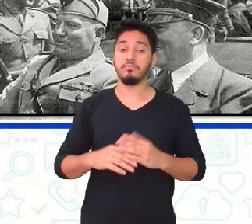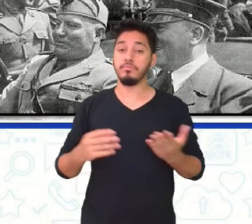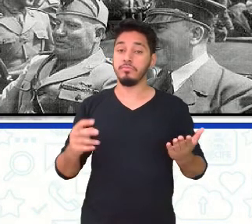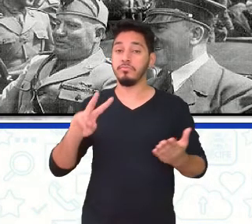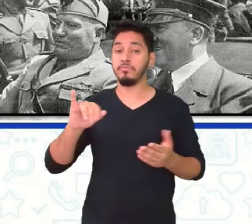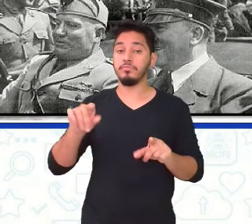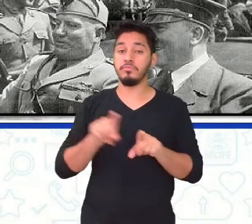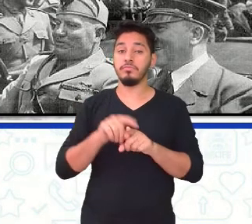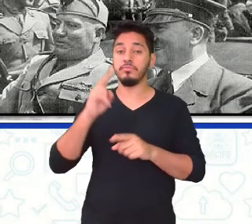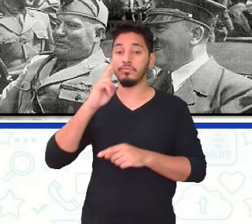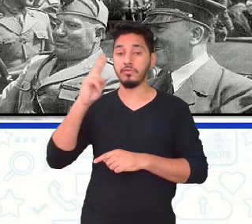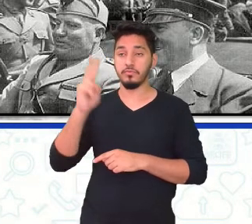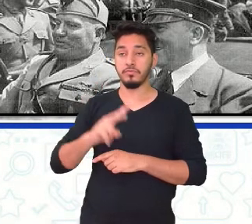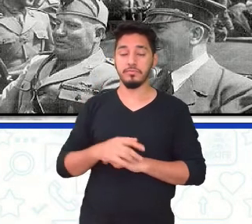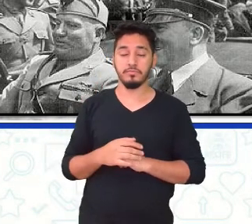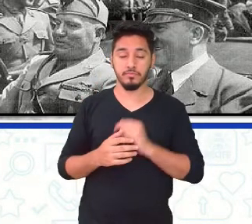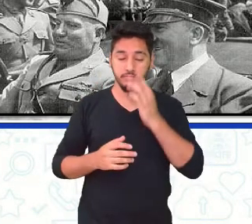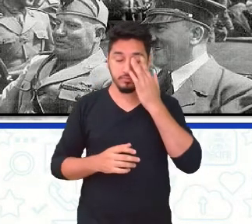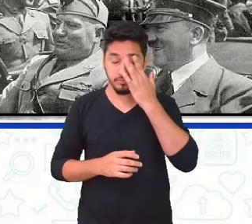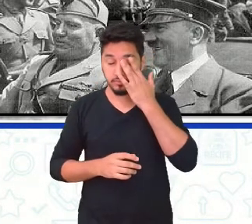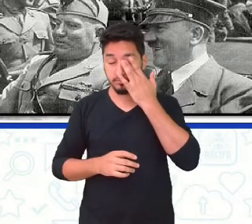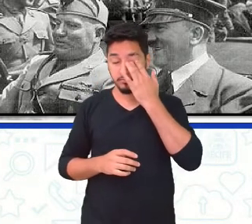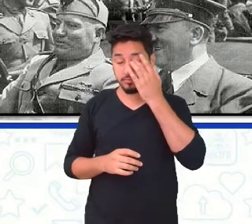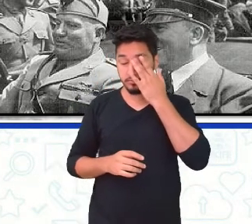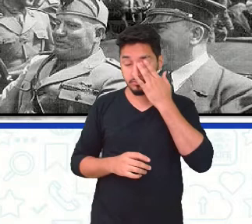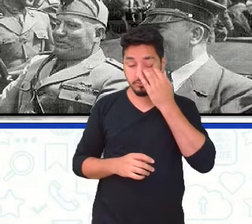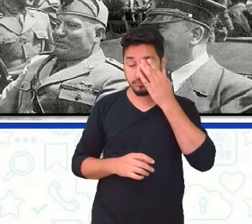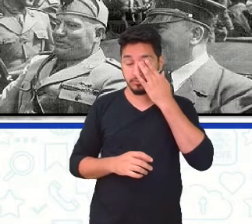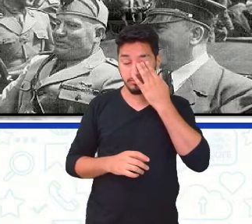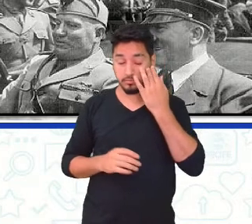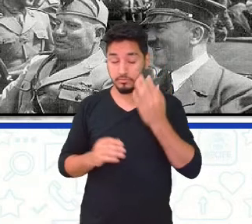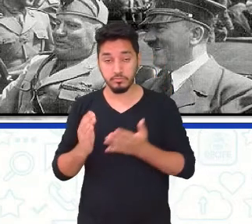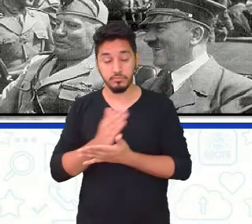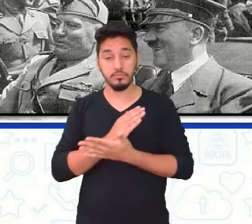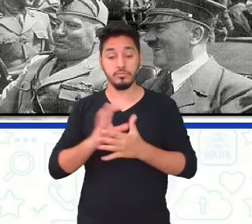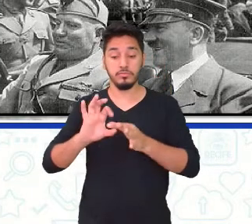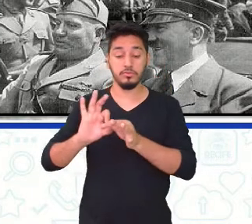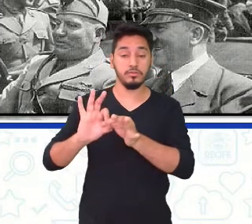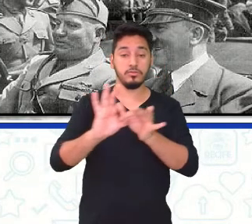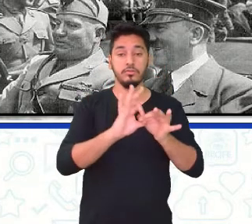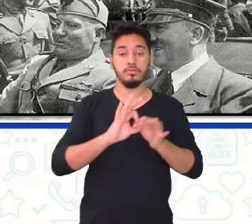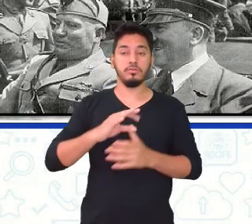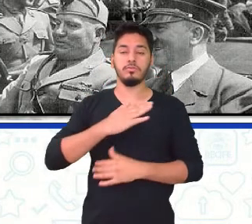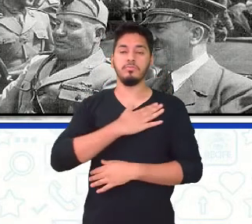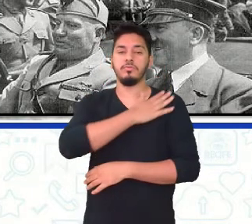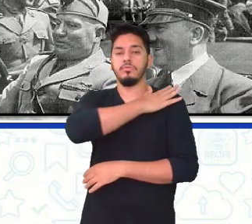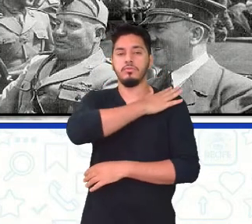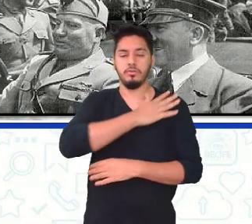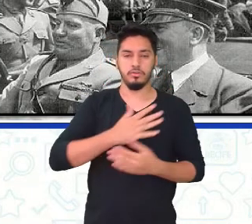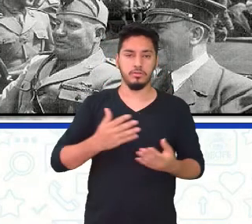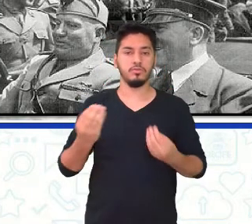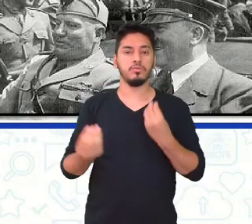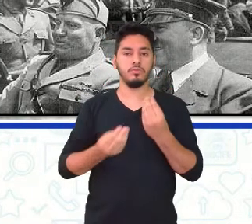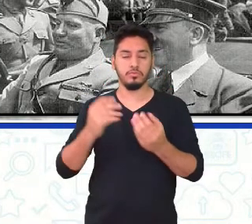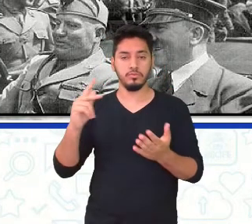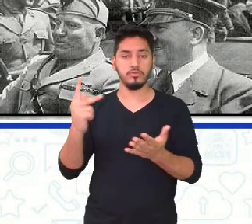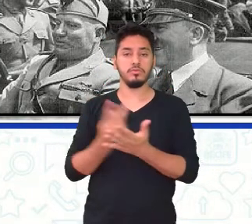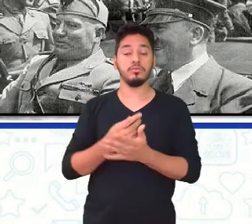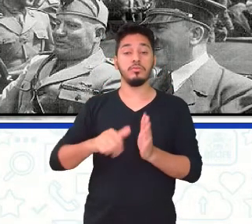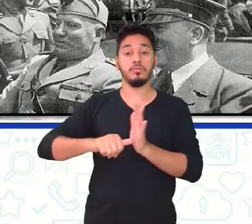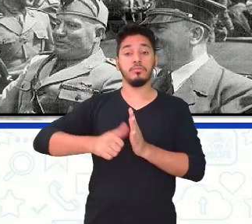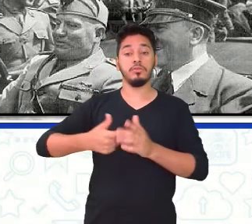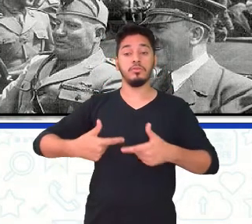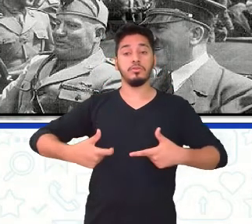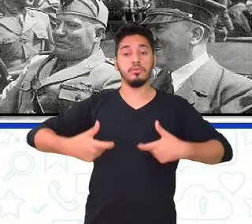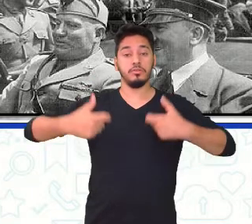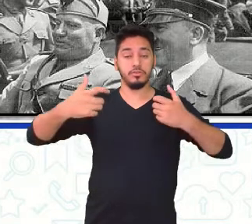aí também, a partir daí, a formação de alianças militares, como também aconteceu durante a Primeira Guerra,